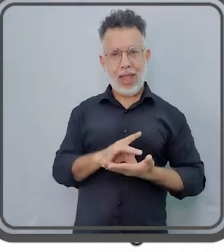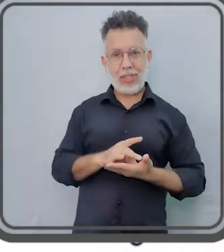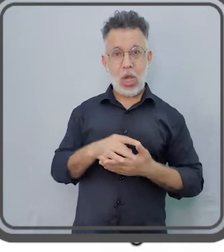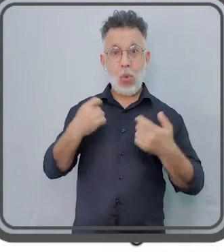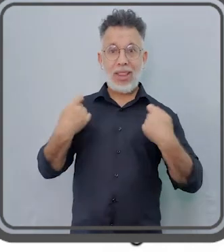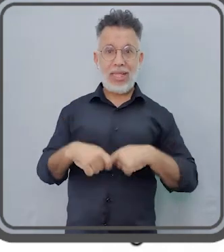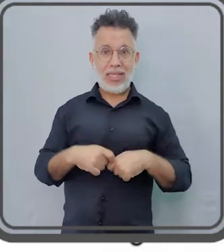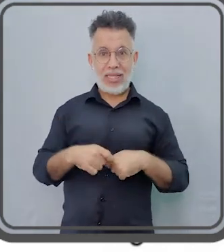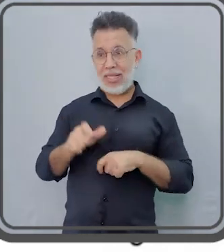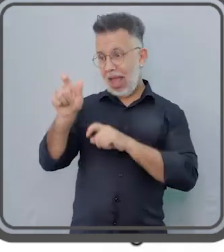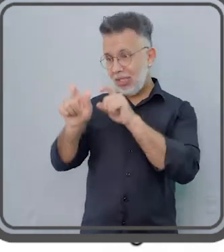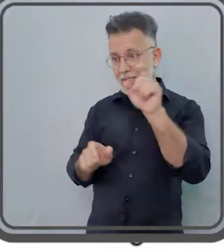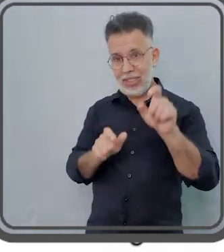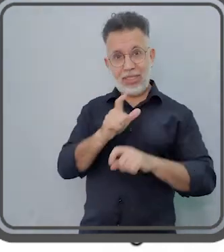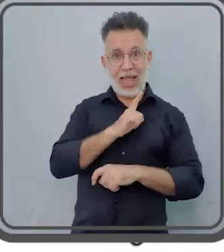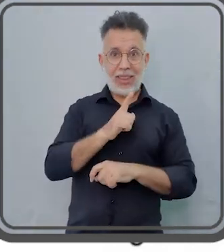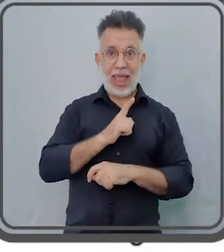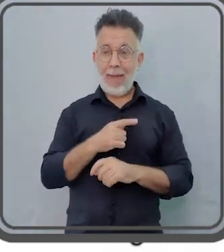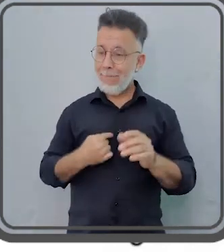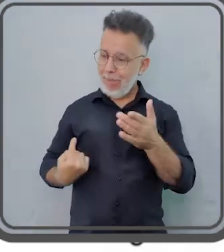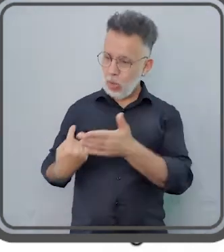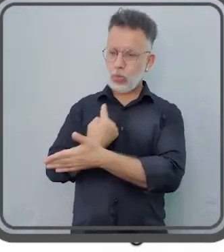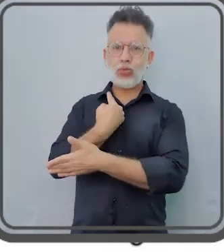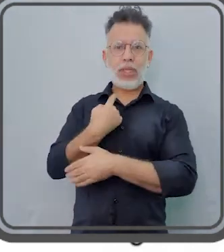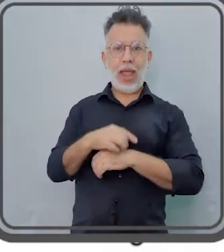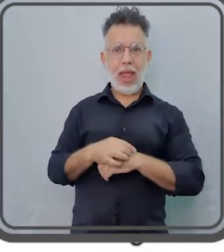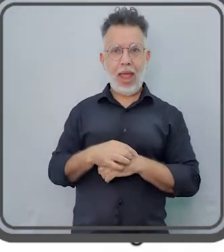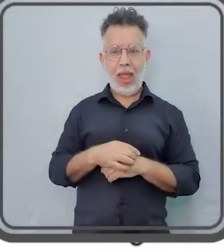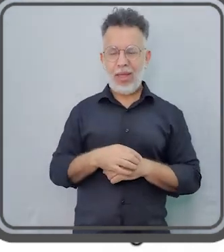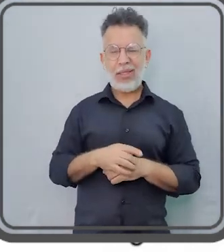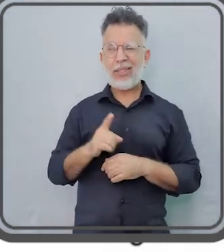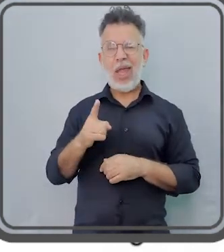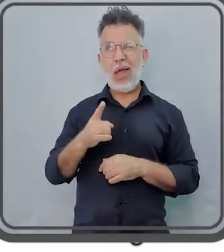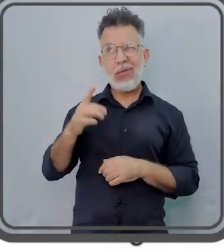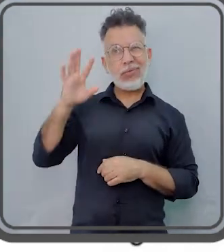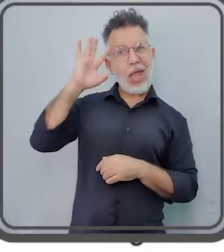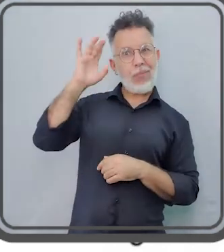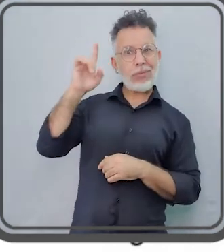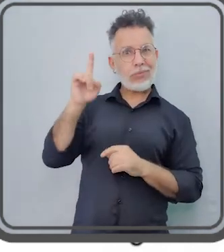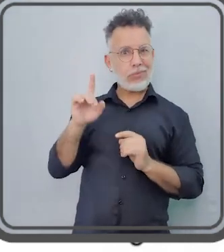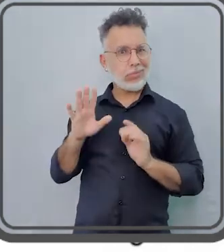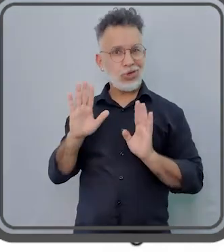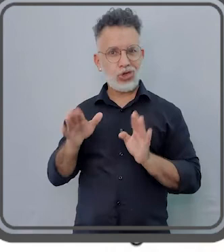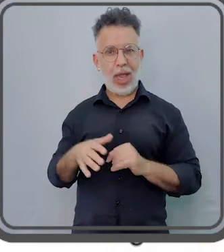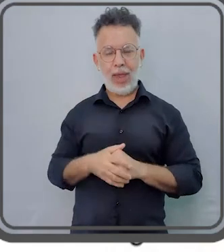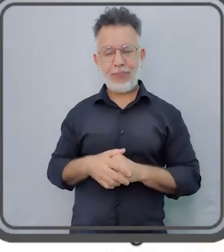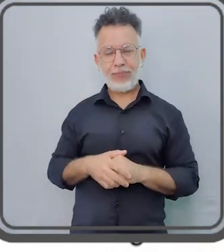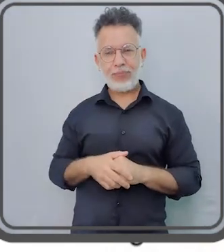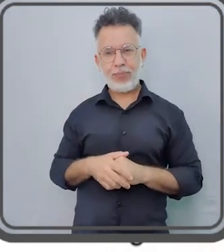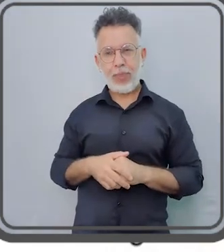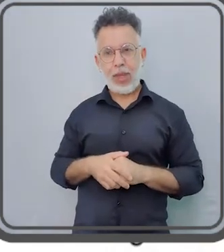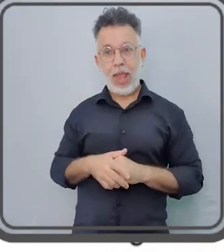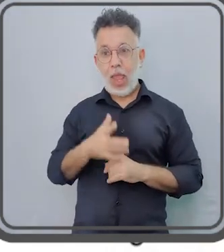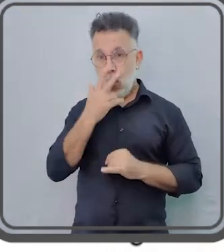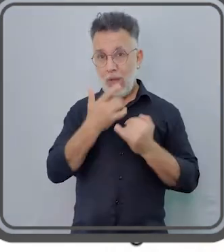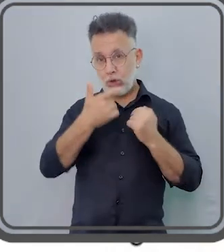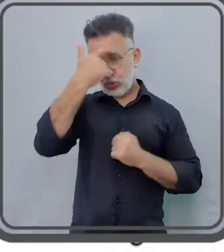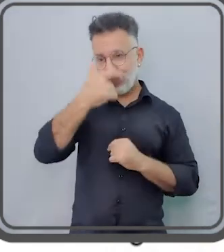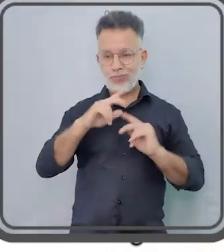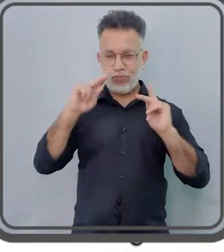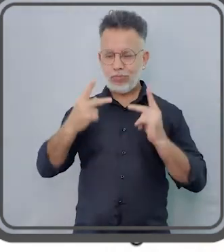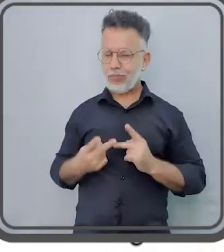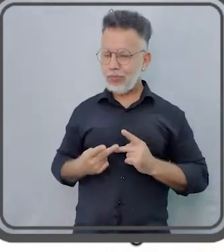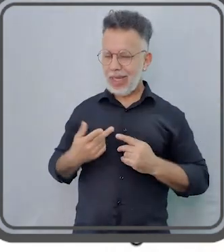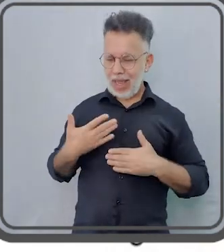a perguntar, a não partir de pressupostos pré-estabelecidos, assim, eu acho que o ser humano ele é uma caixa